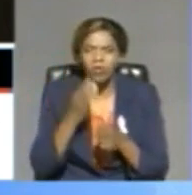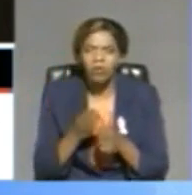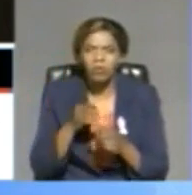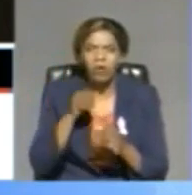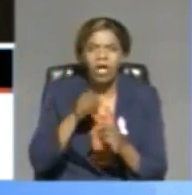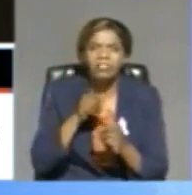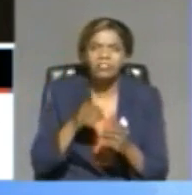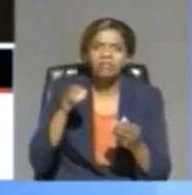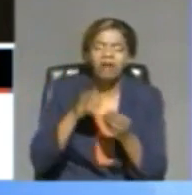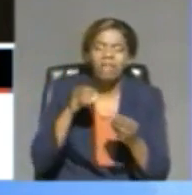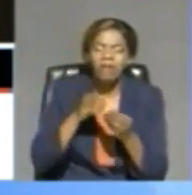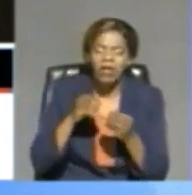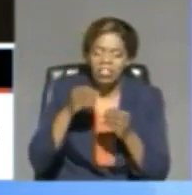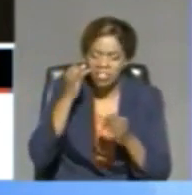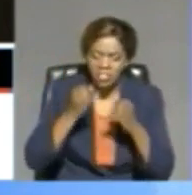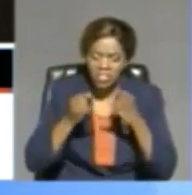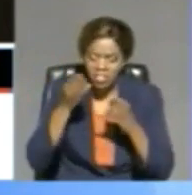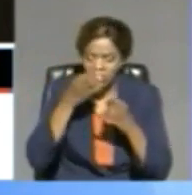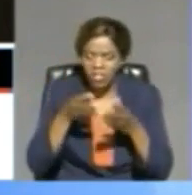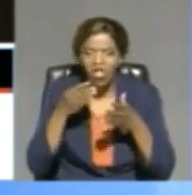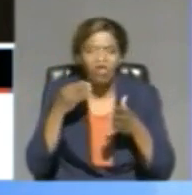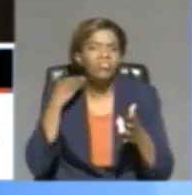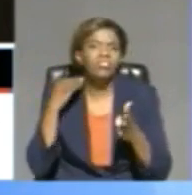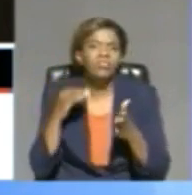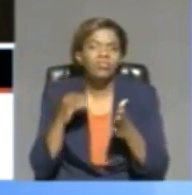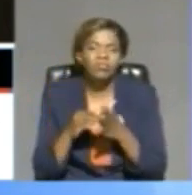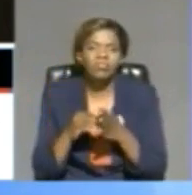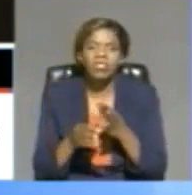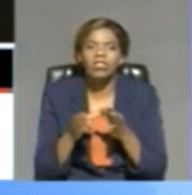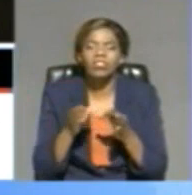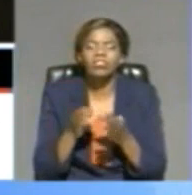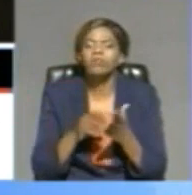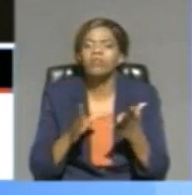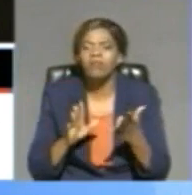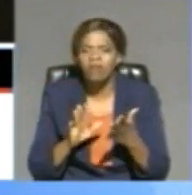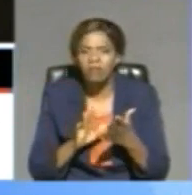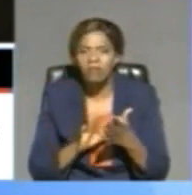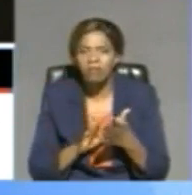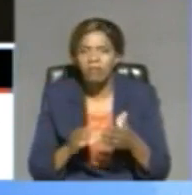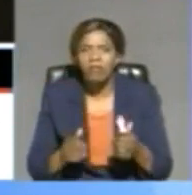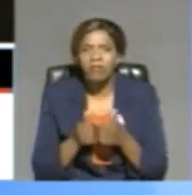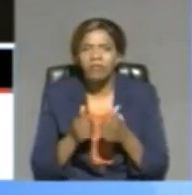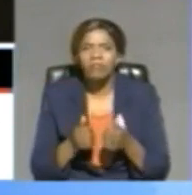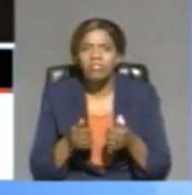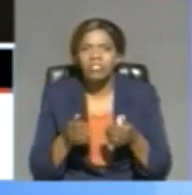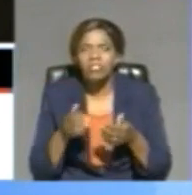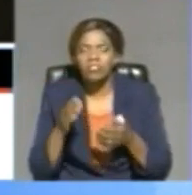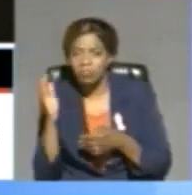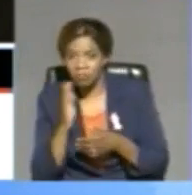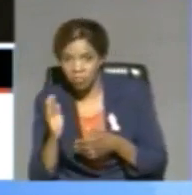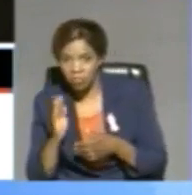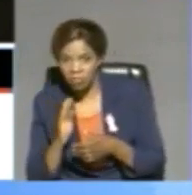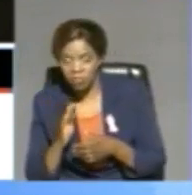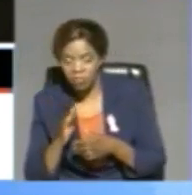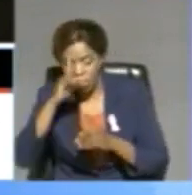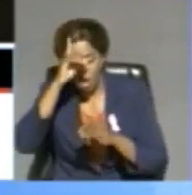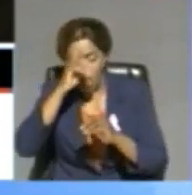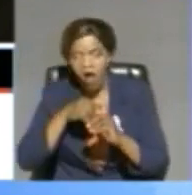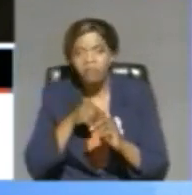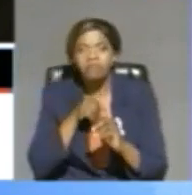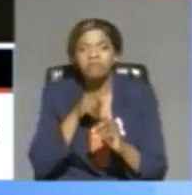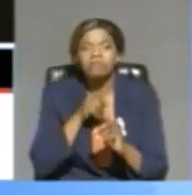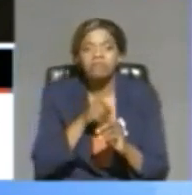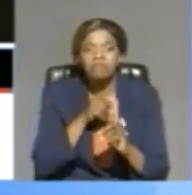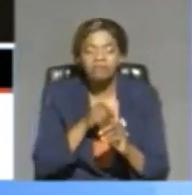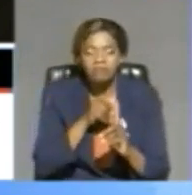mais falados nesta segunda-feira. O caso que aconteceu no Brasil e que envolve